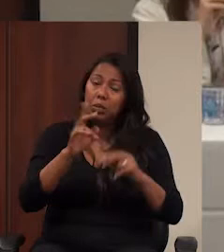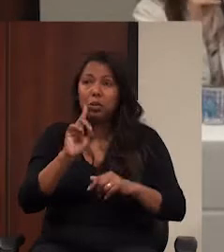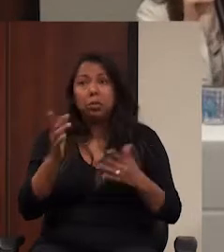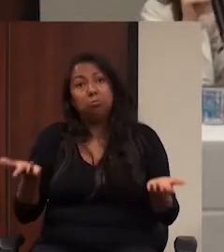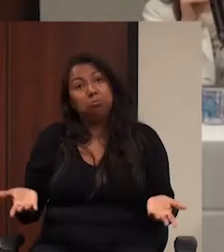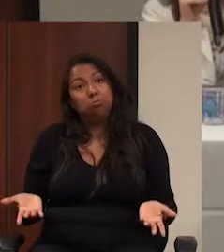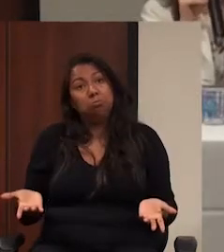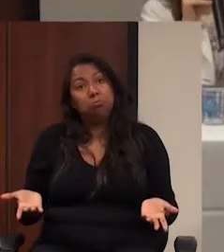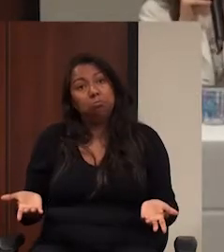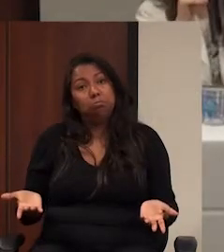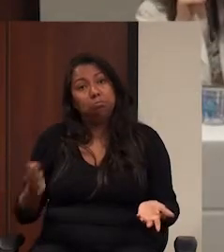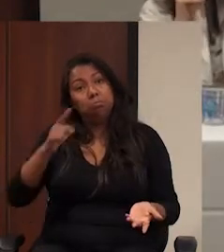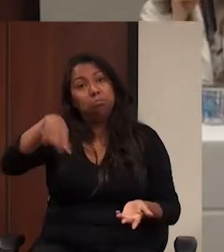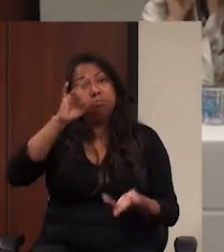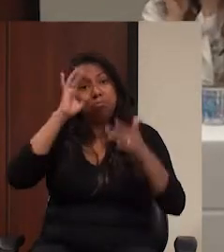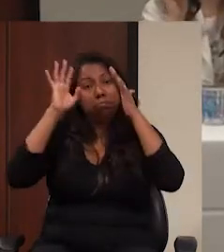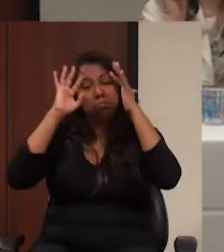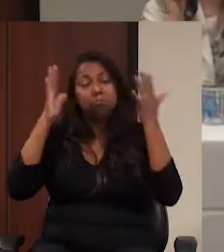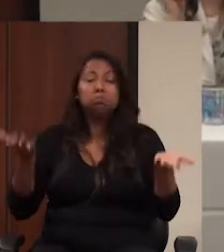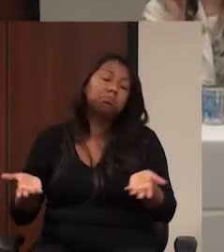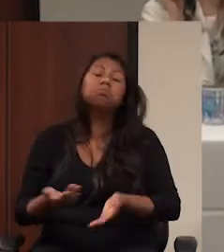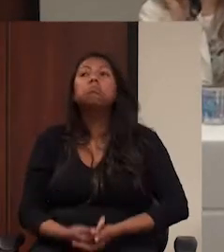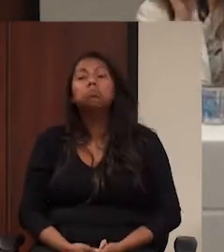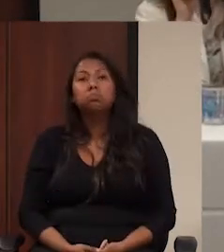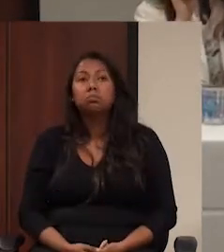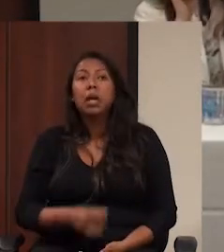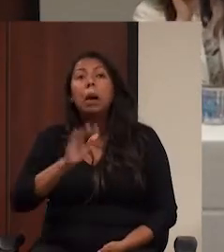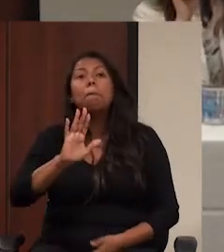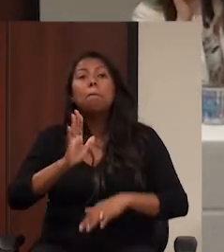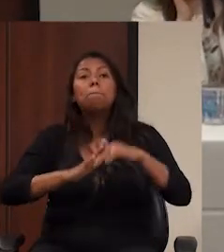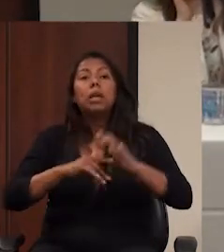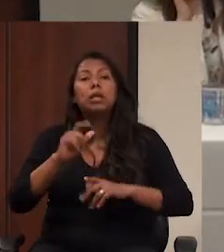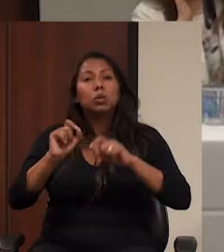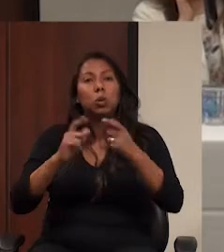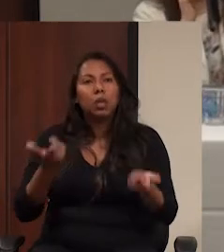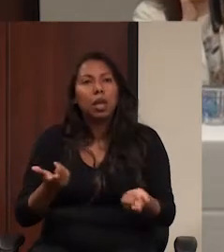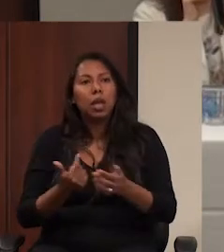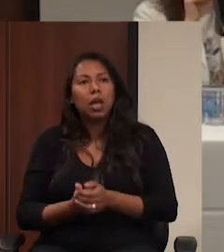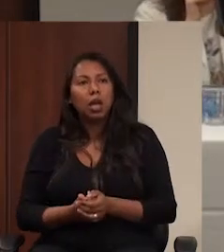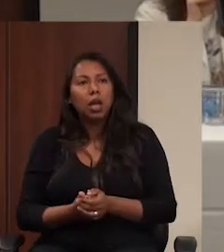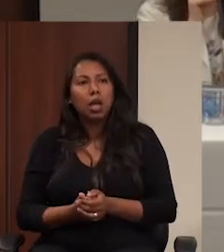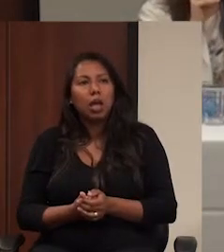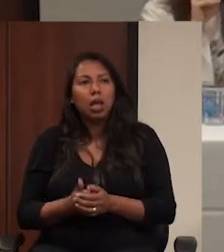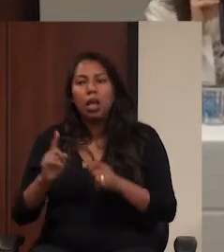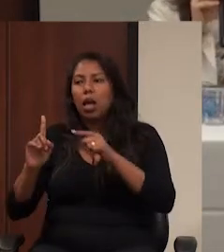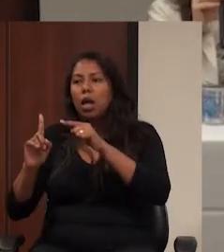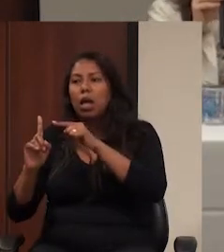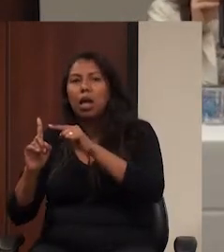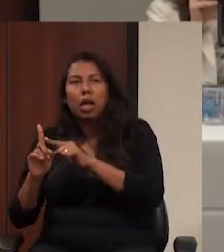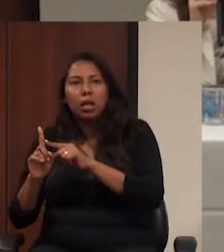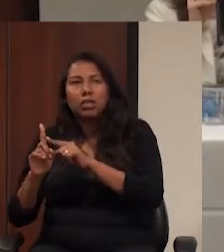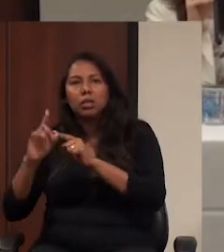aí no ar para vocês pensarem, né? Mas, na prática, o que é interessante? Curador e tutor são mecanismos que a lei